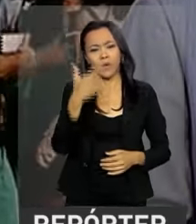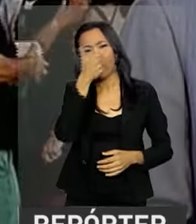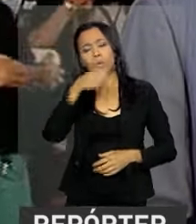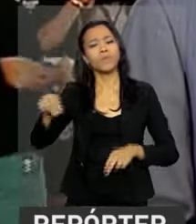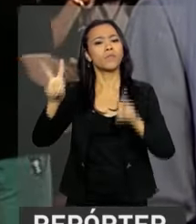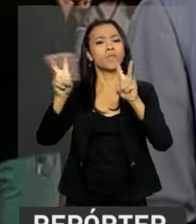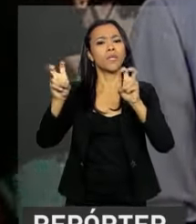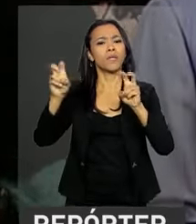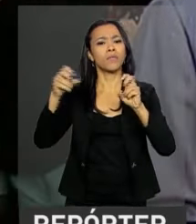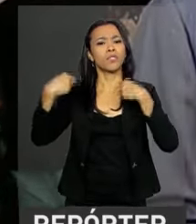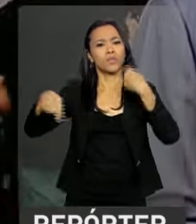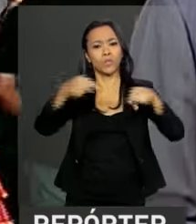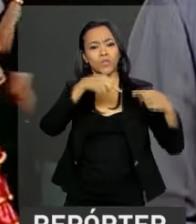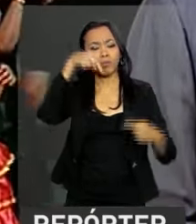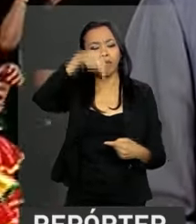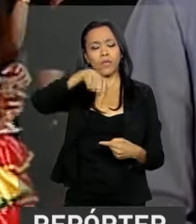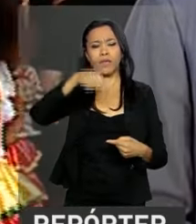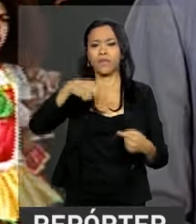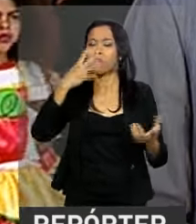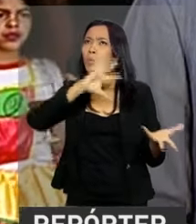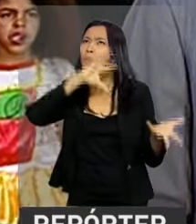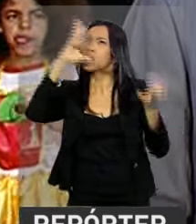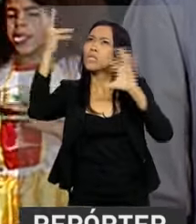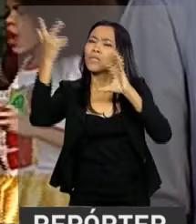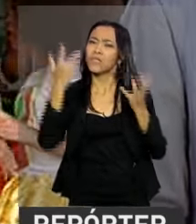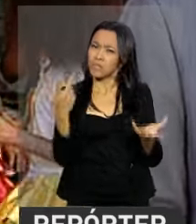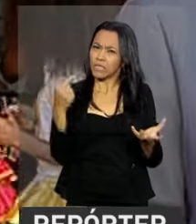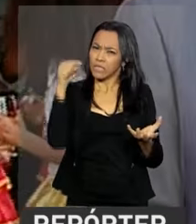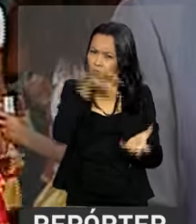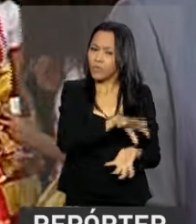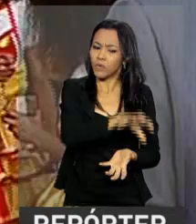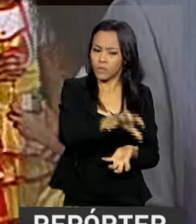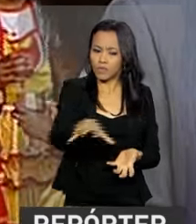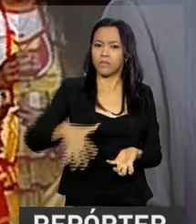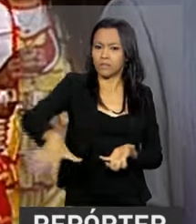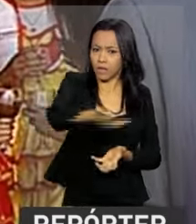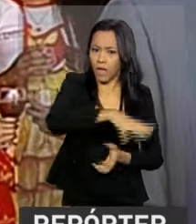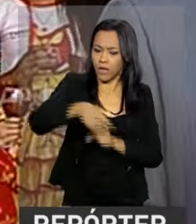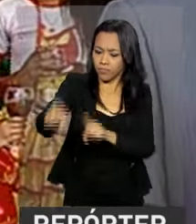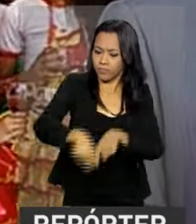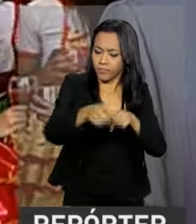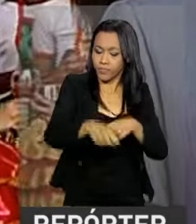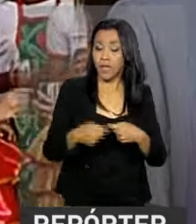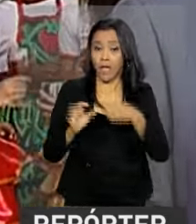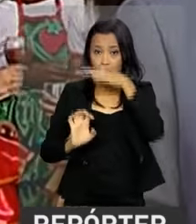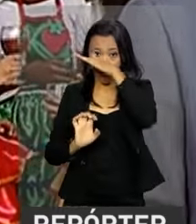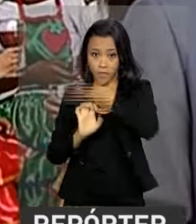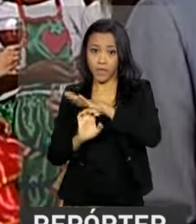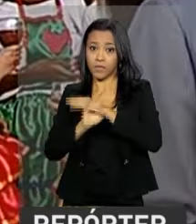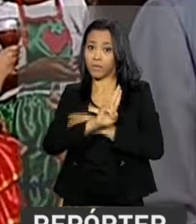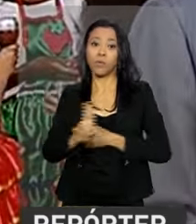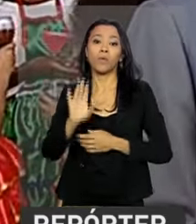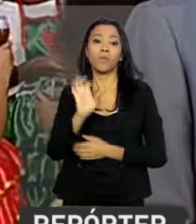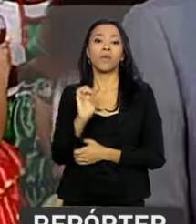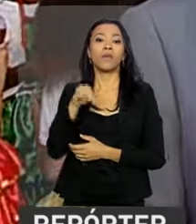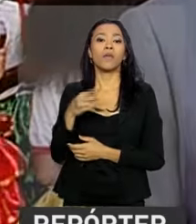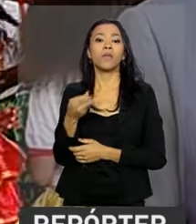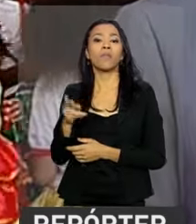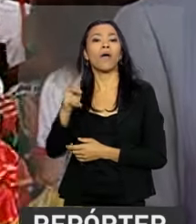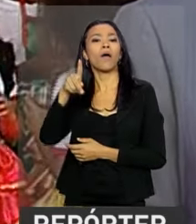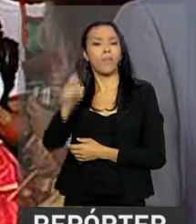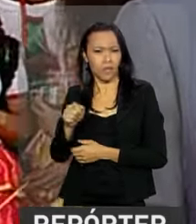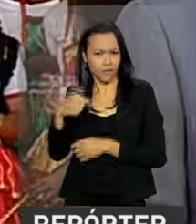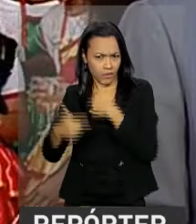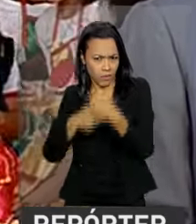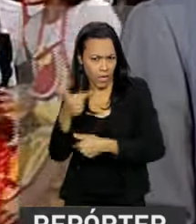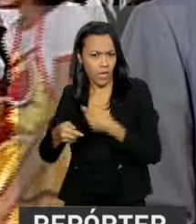aqui no evento foi como as alterações climáticas estão e atingindo a produção agrícola a embrapa está trabalhando com os produtores ela está trabalhando